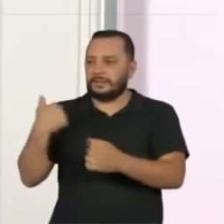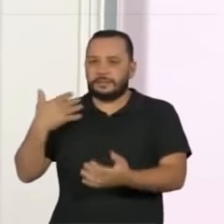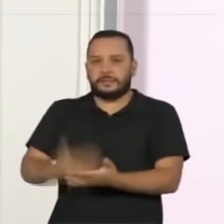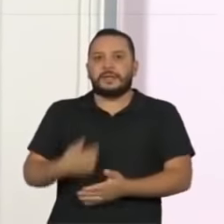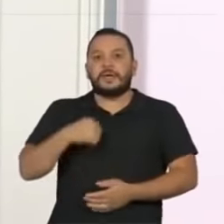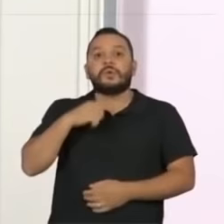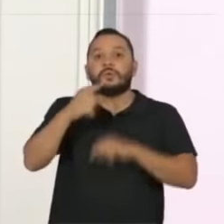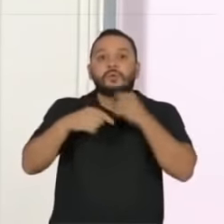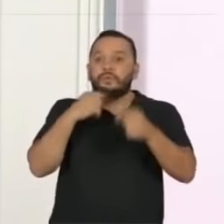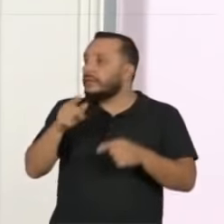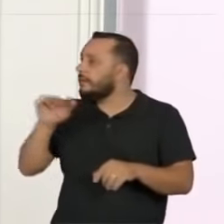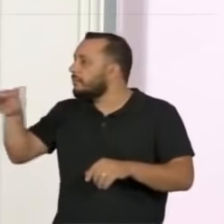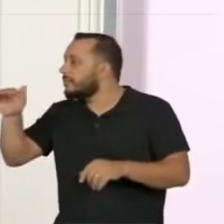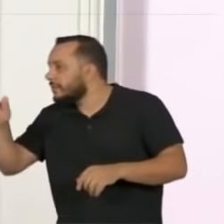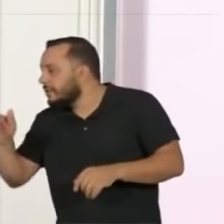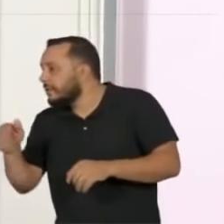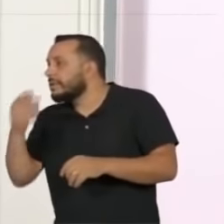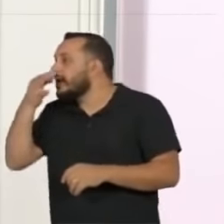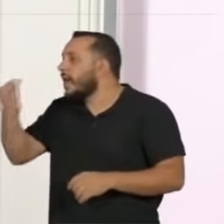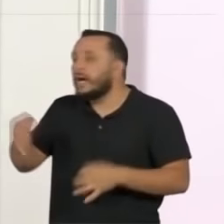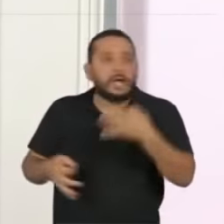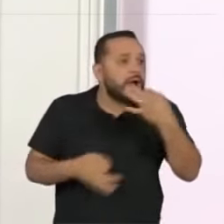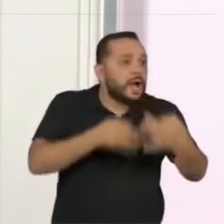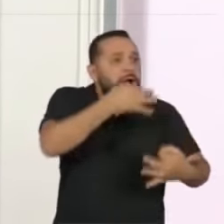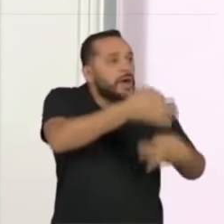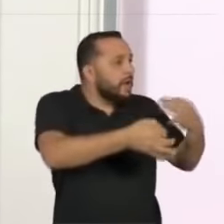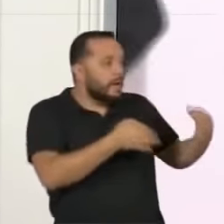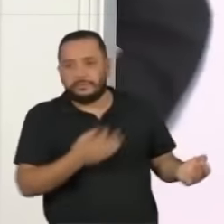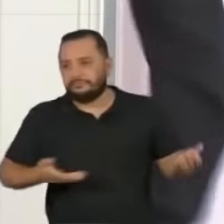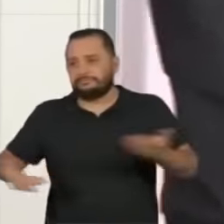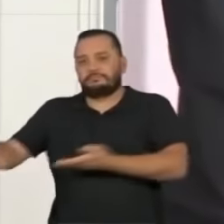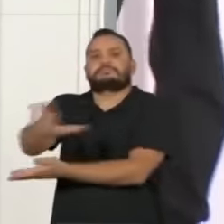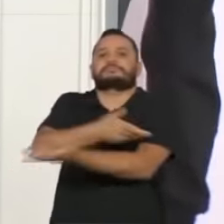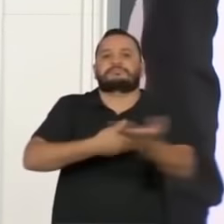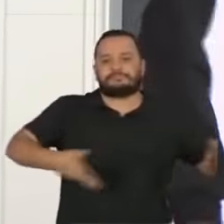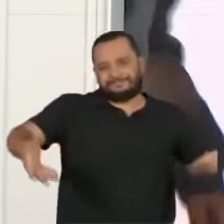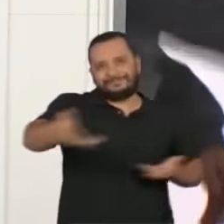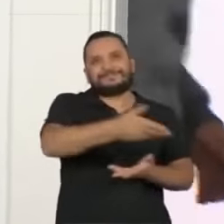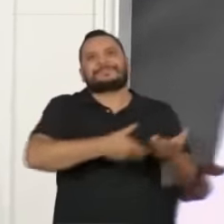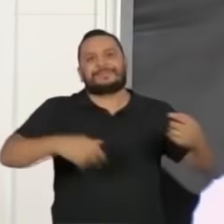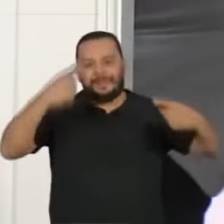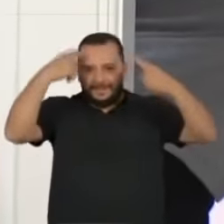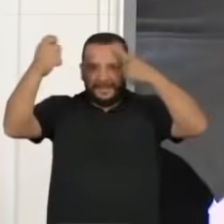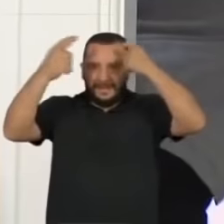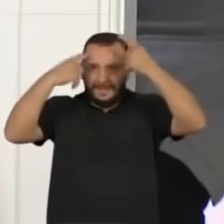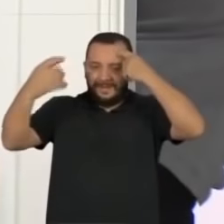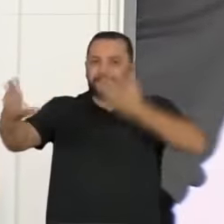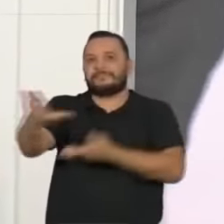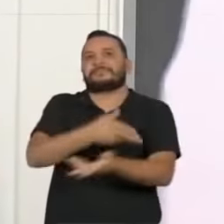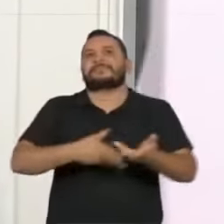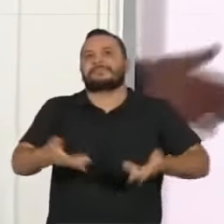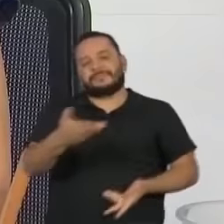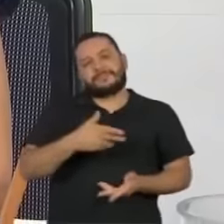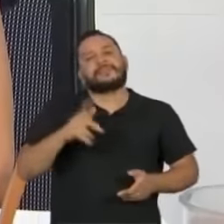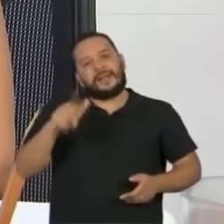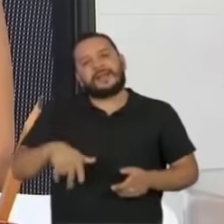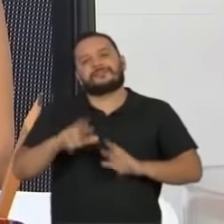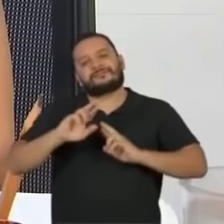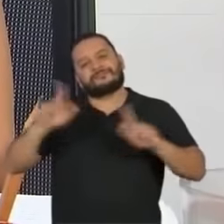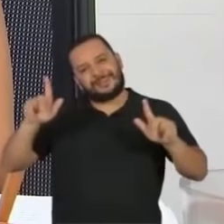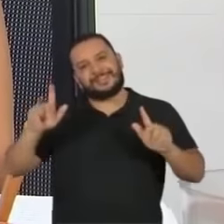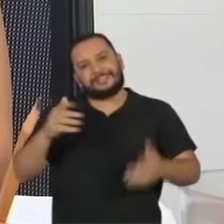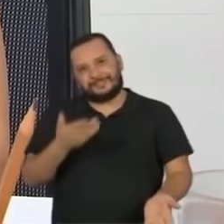recorro a todo mundo na bancada. Gente, o que vocês acham? A gente troca experiência, a gente compartilha ideias. E eu acho que esse é o diferencial. Já